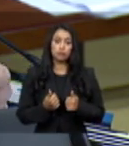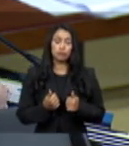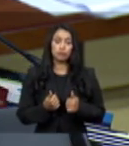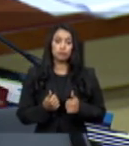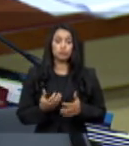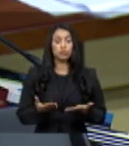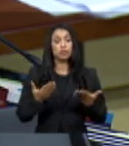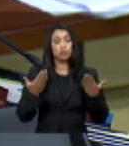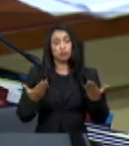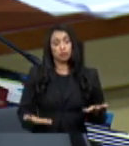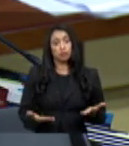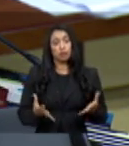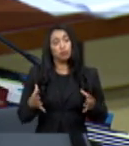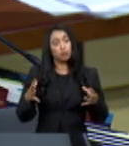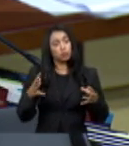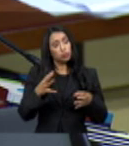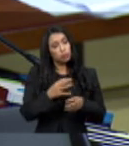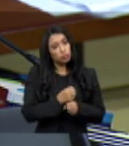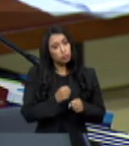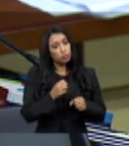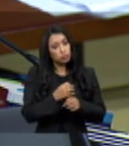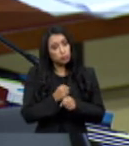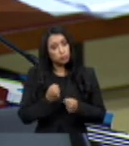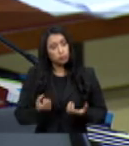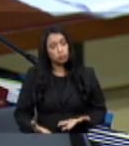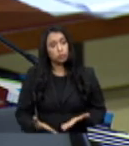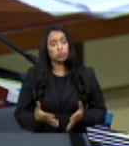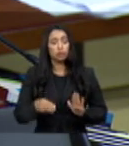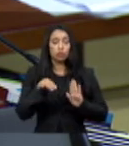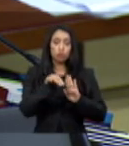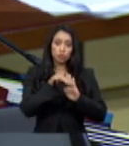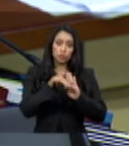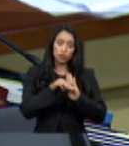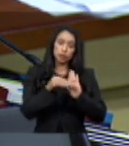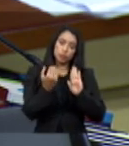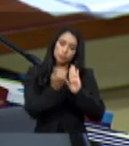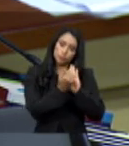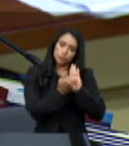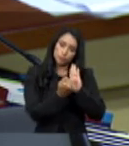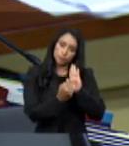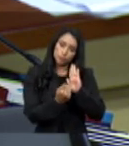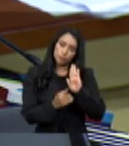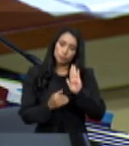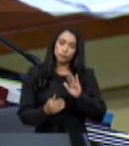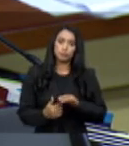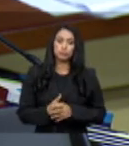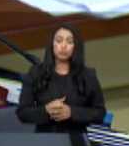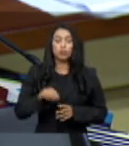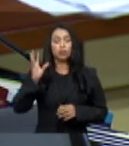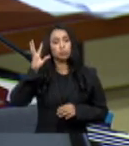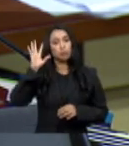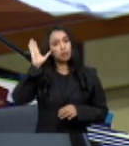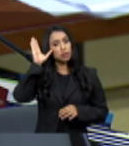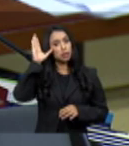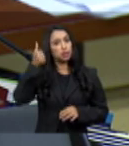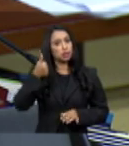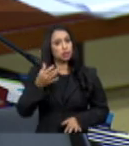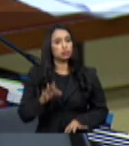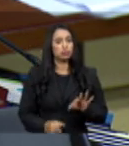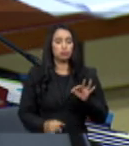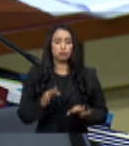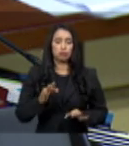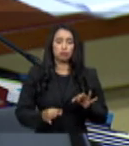o conjunto de medidas requeridas pelo instituto grandemente e trata-se de uma decisão judicial